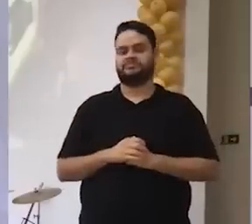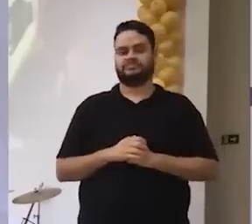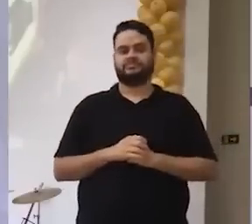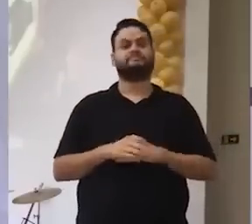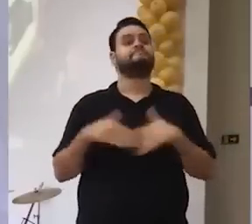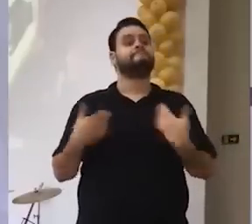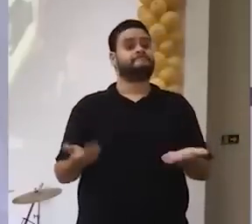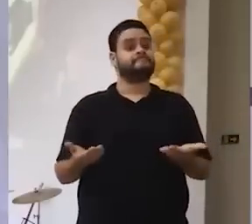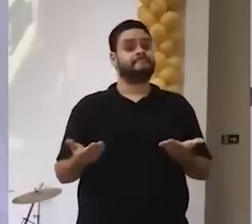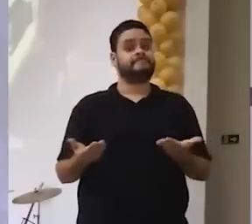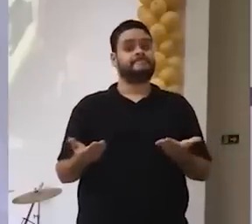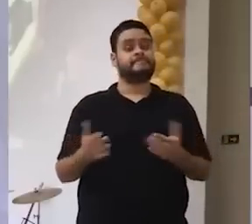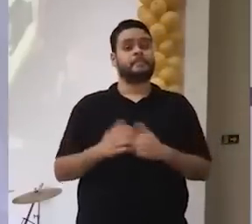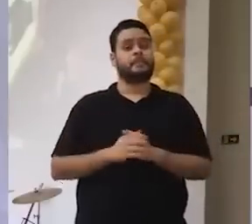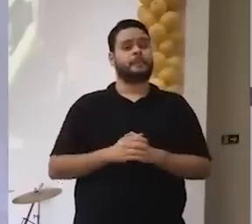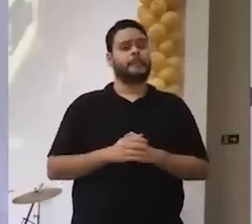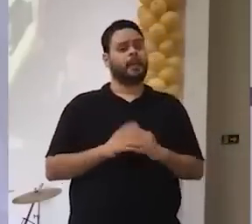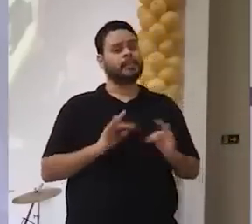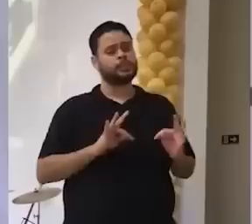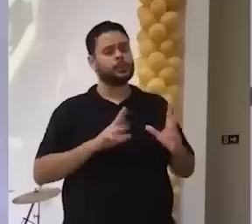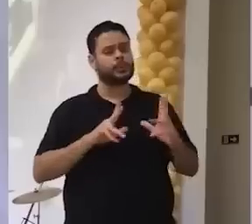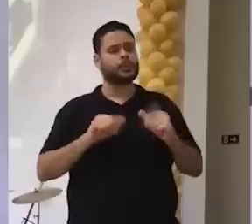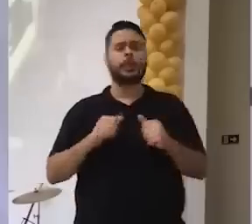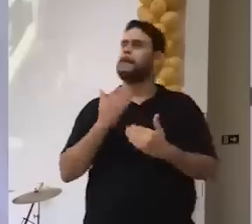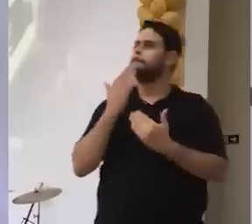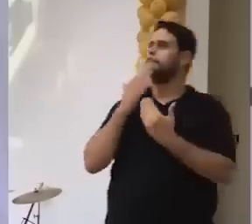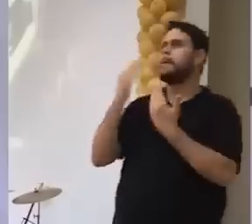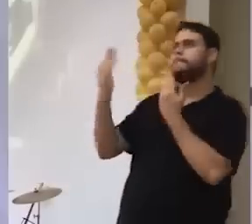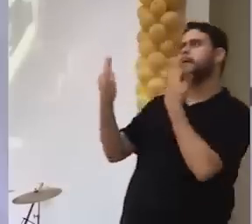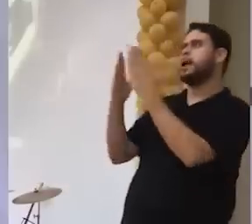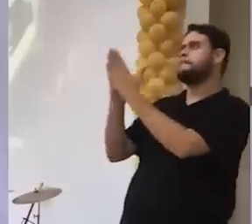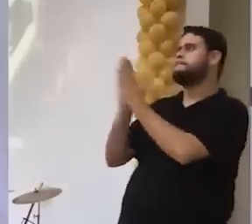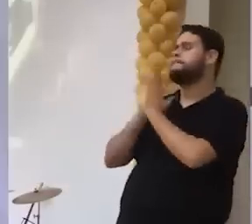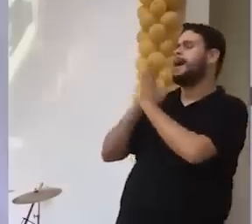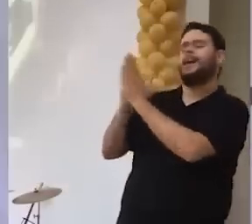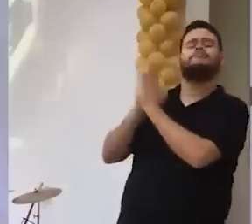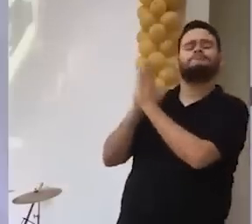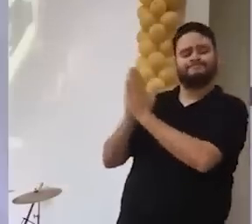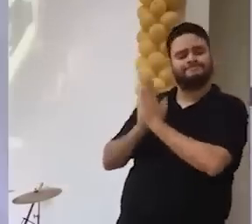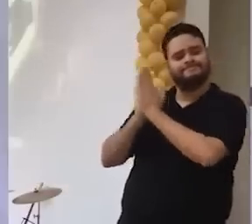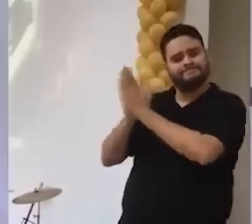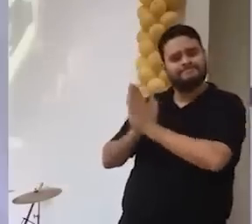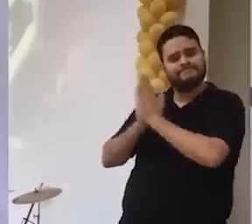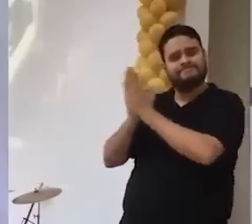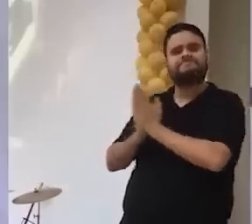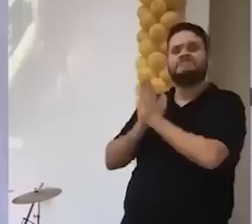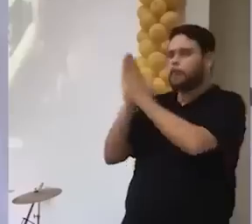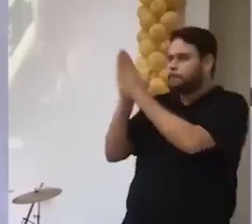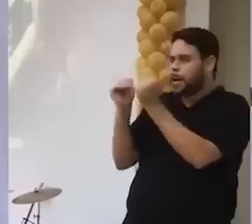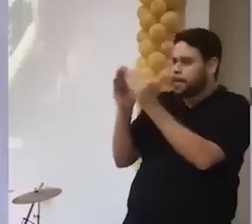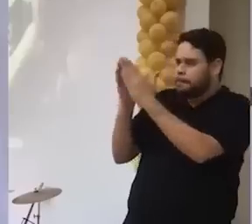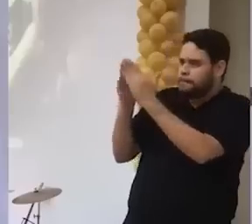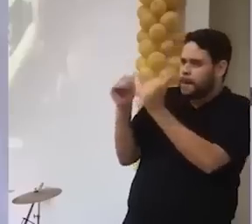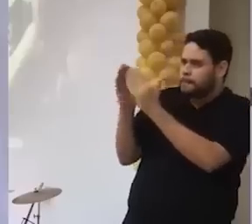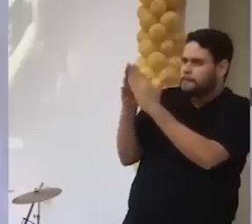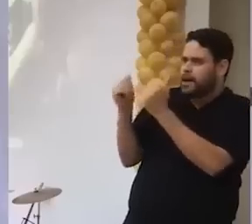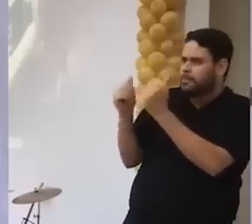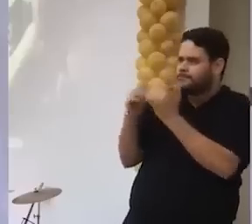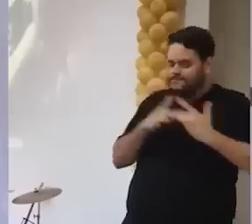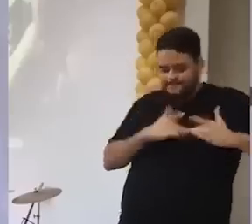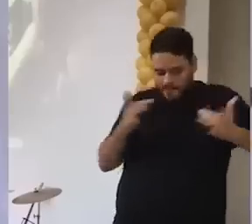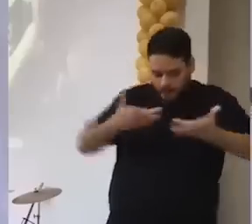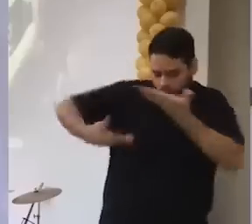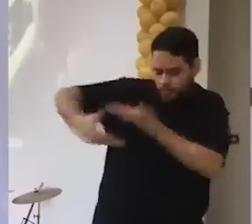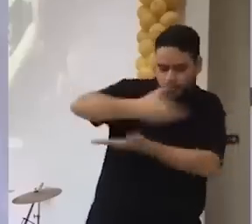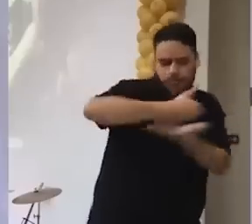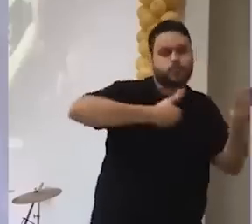Então ele diz, em tudo sejam conhecidos diante de Deus as vossas petições, pela oração, pela súplica, com ações de graças. Vamos entender isso